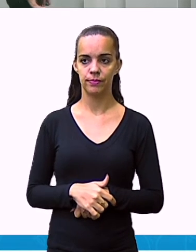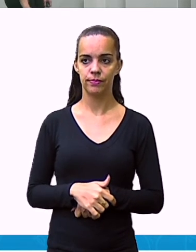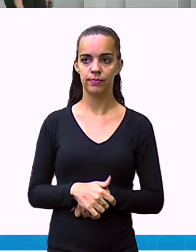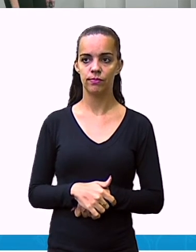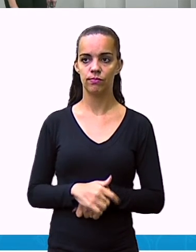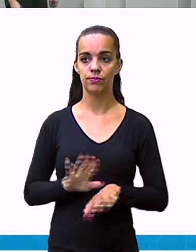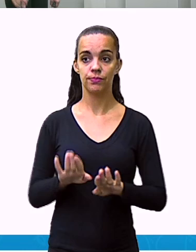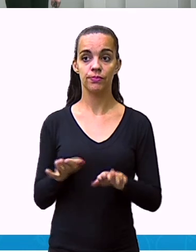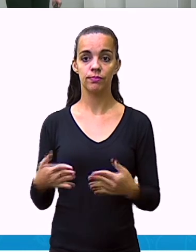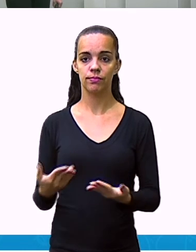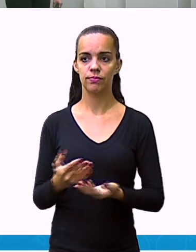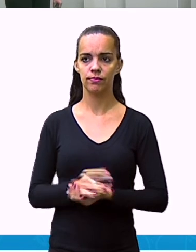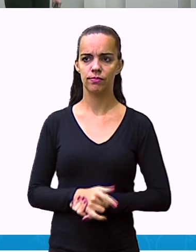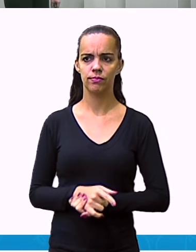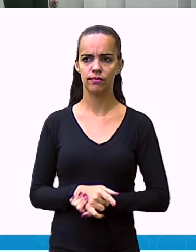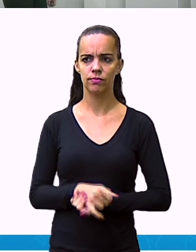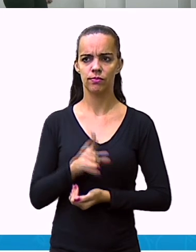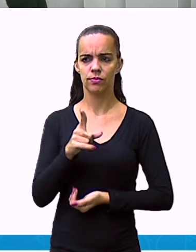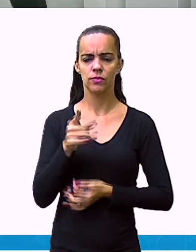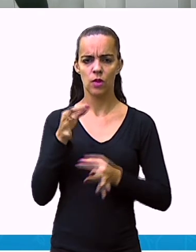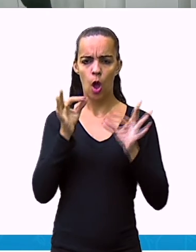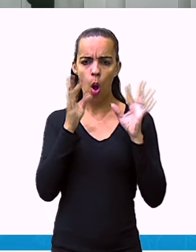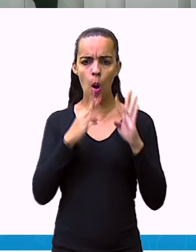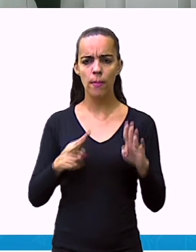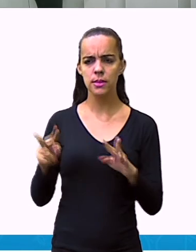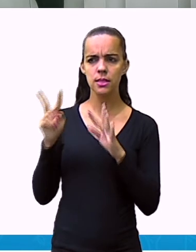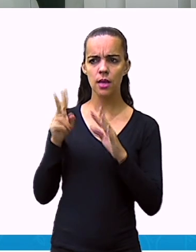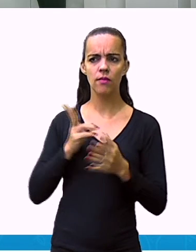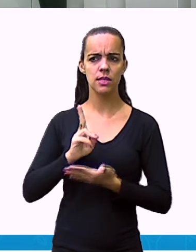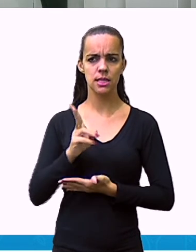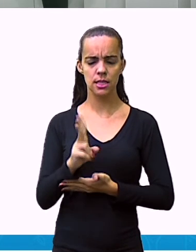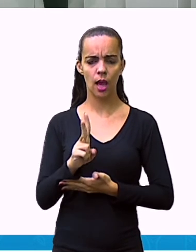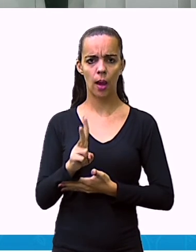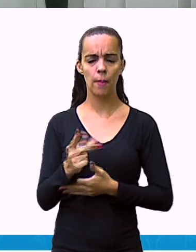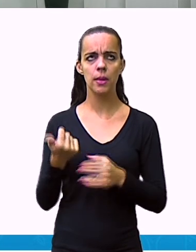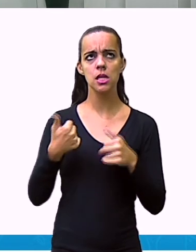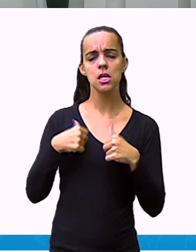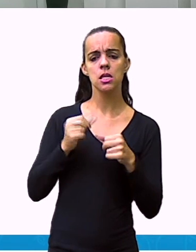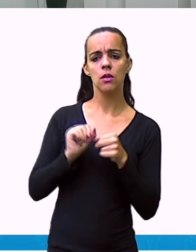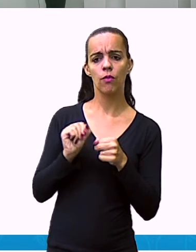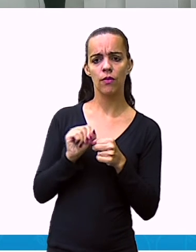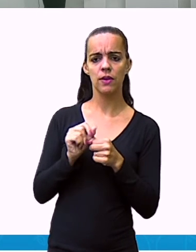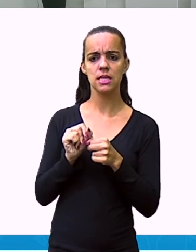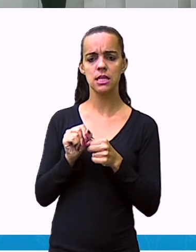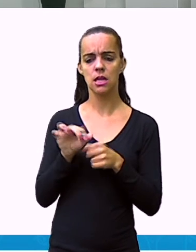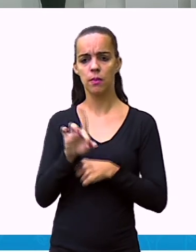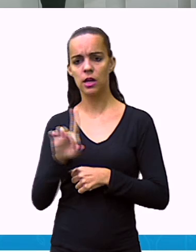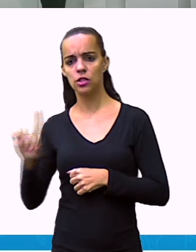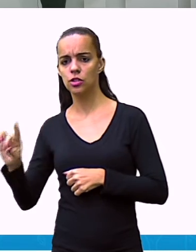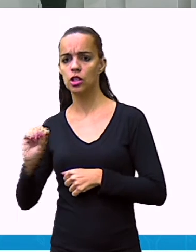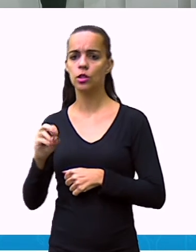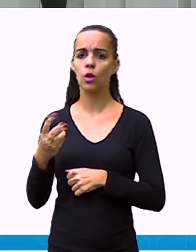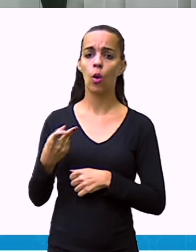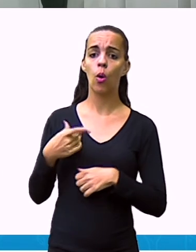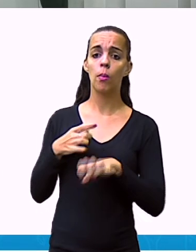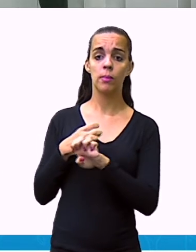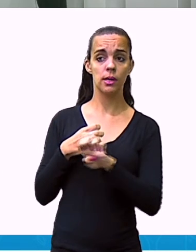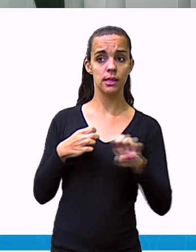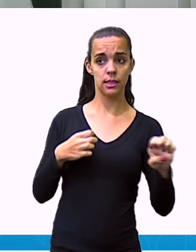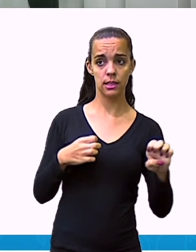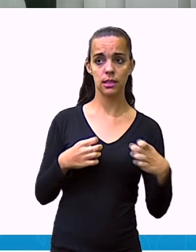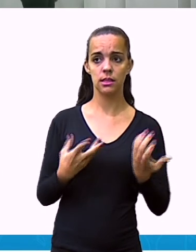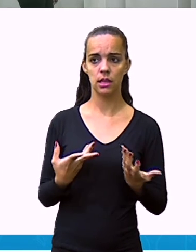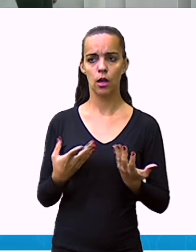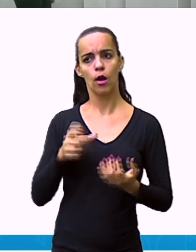bom então observar sempre se eu estou caminhando para direita eu multiplico por